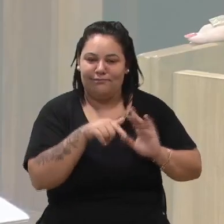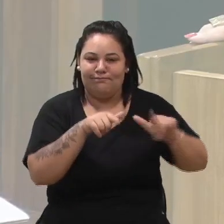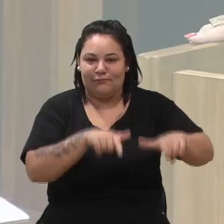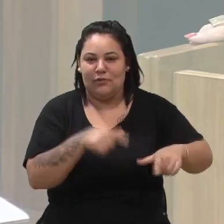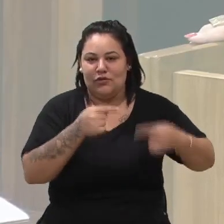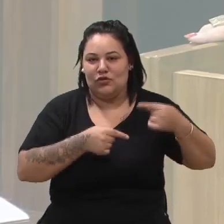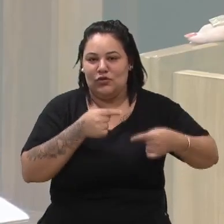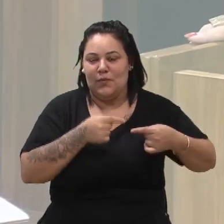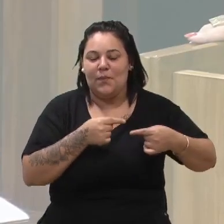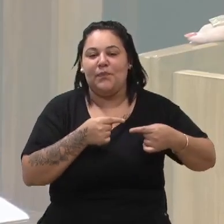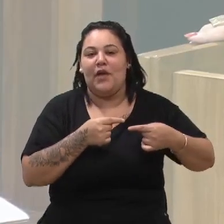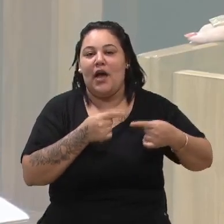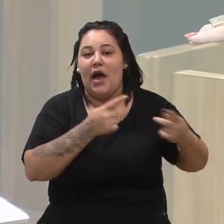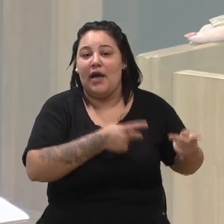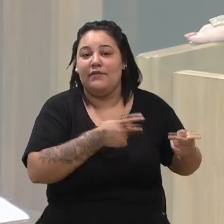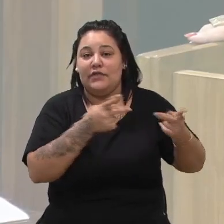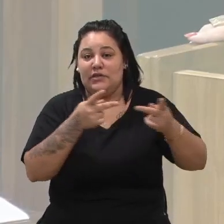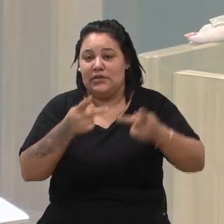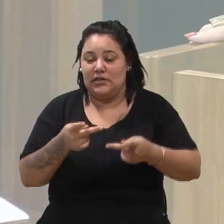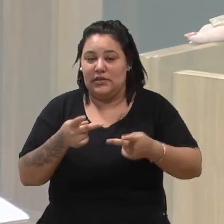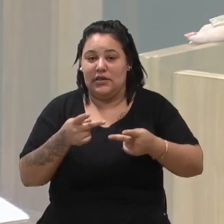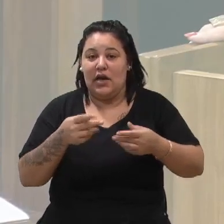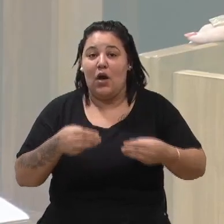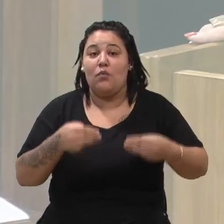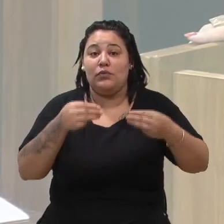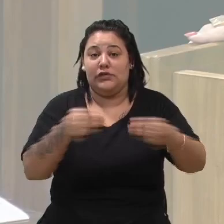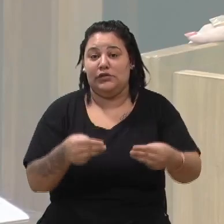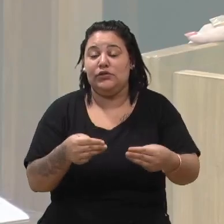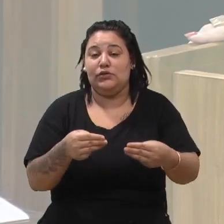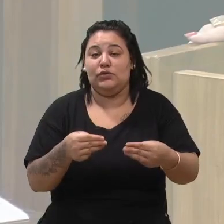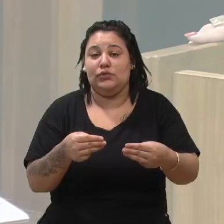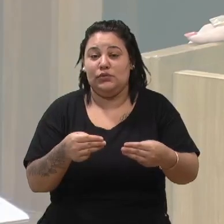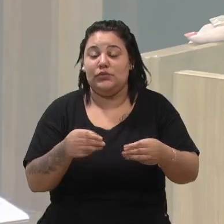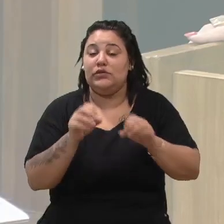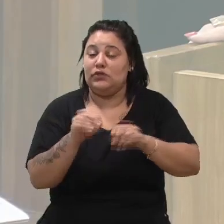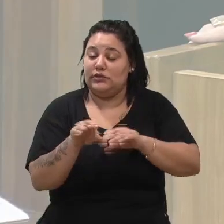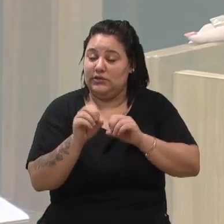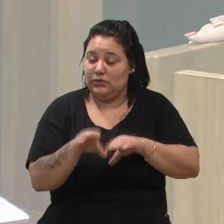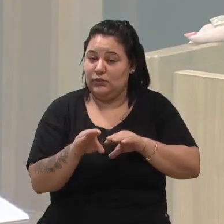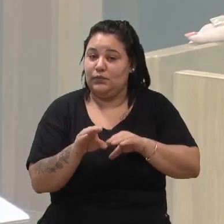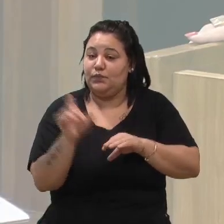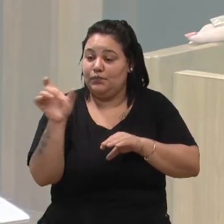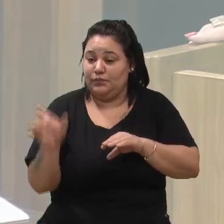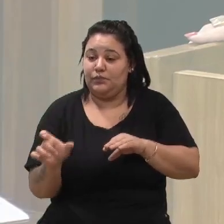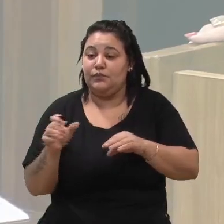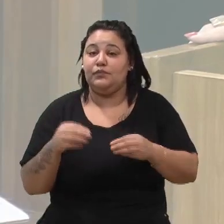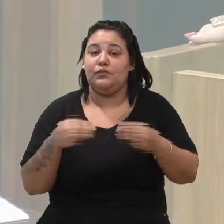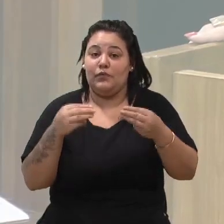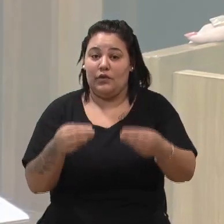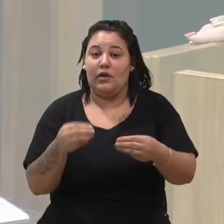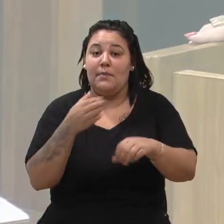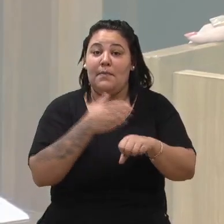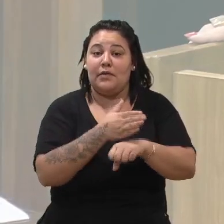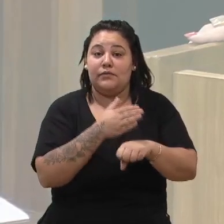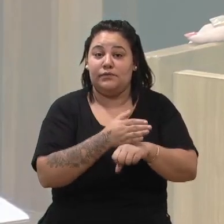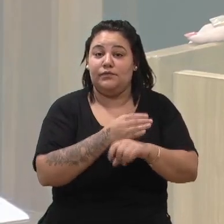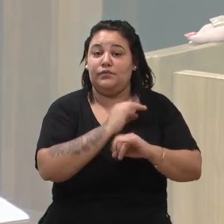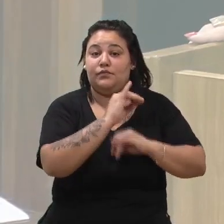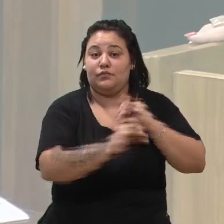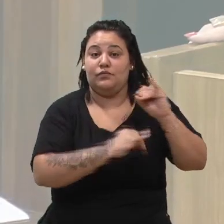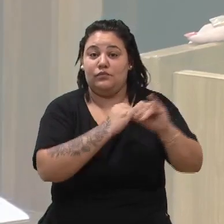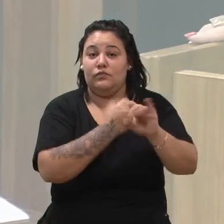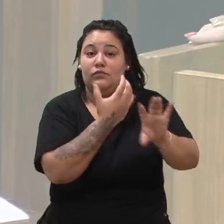nossa visita ao ministro, tanto o ministro da Educação, que participou online do